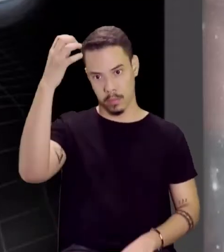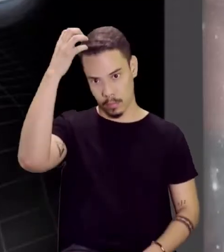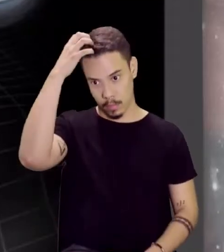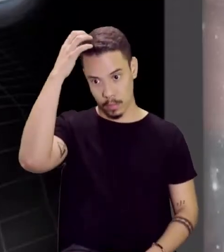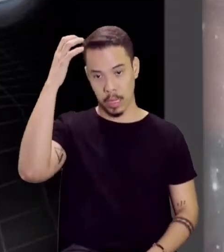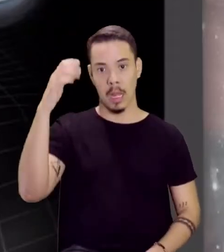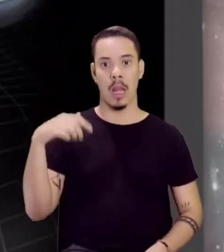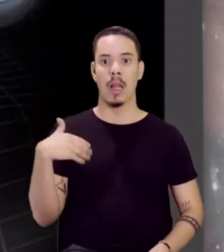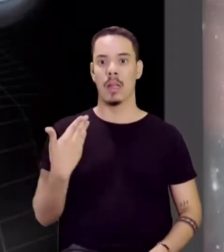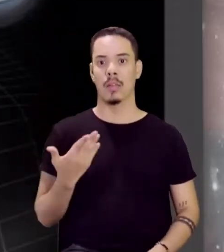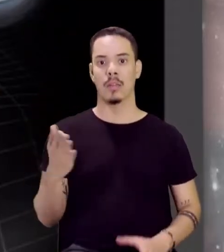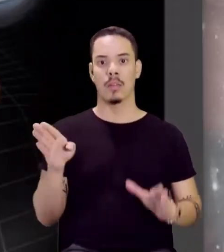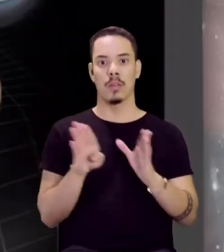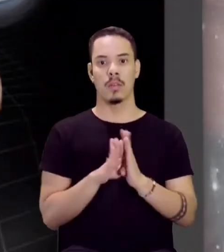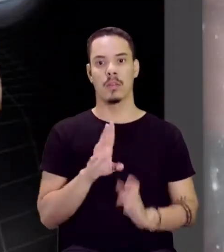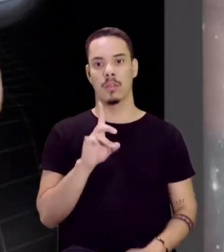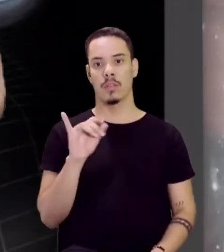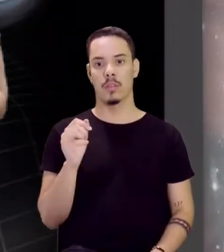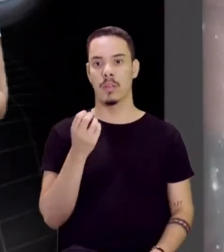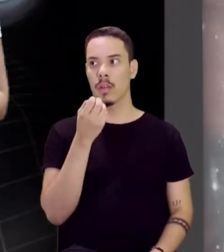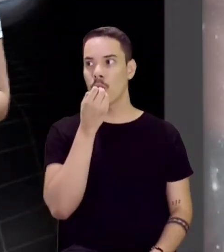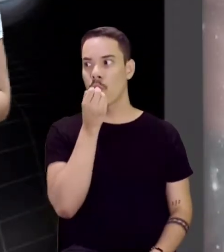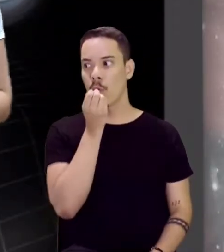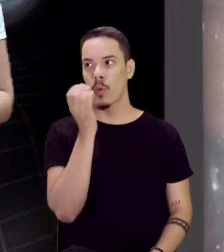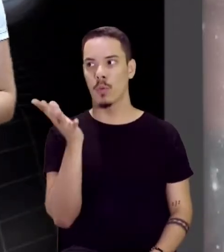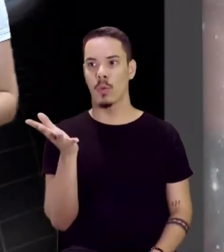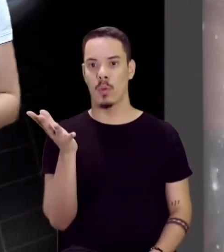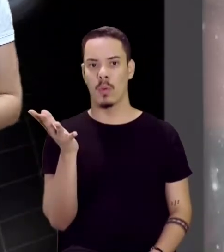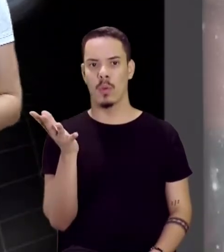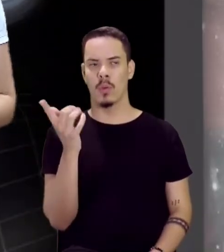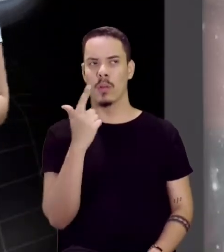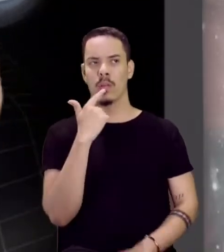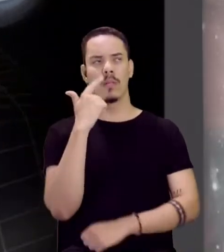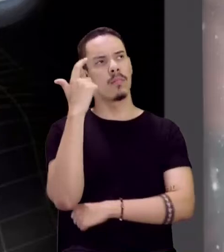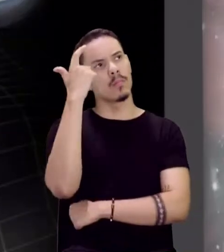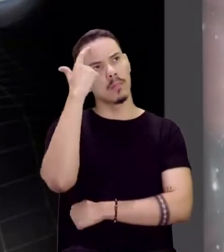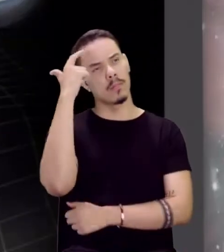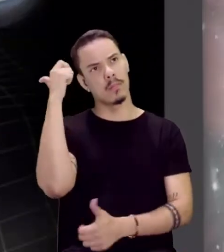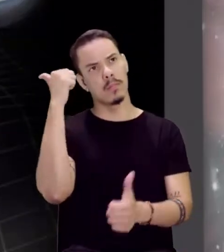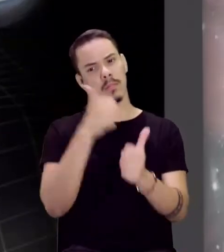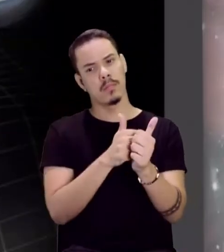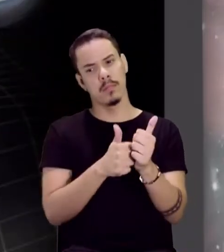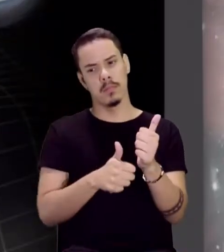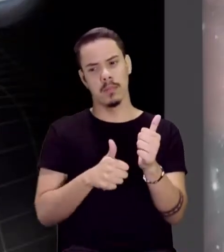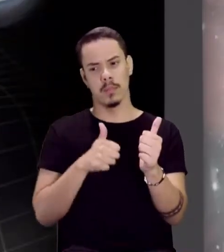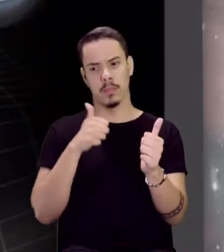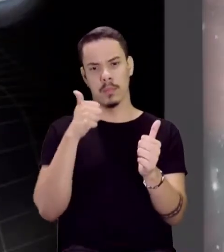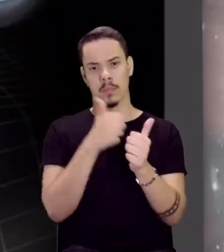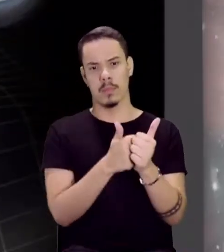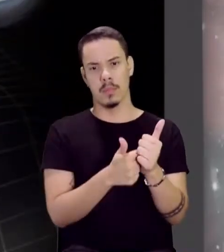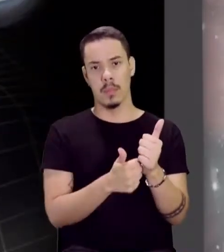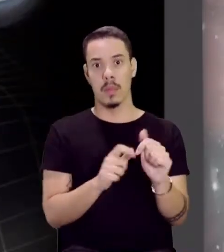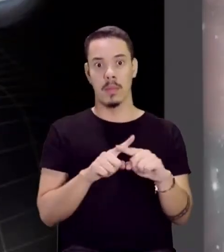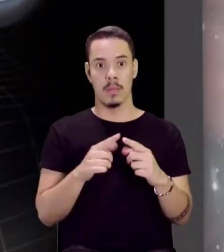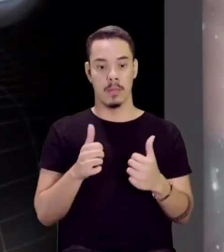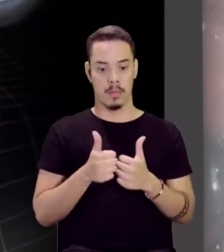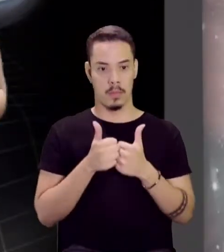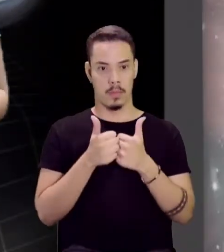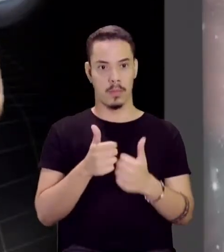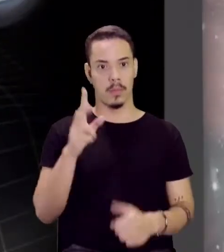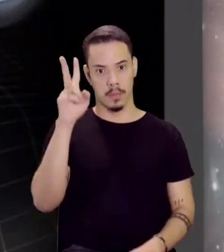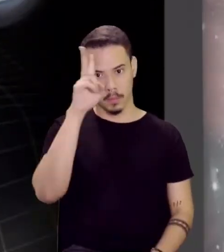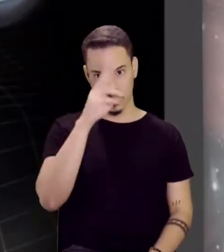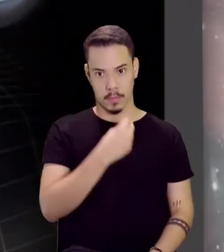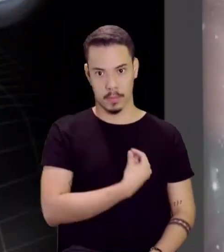Então, chegou um dia, o rei contou para Arquimedes, né? E Arquimedes ficou pensando, né? Como é que ele fazia? Segundo a história, ele estava